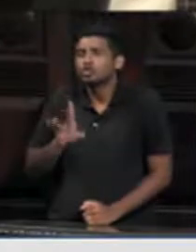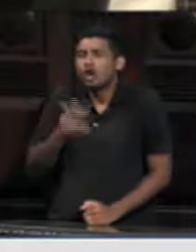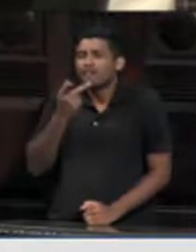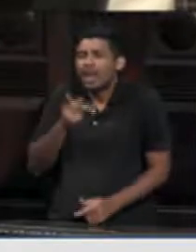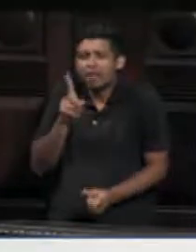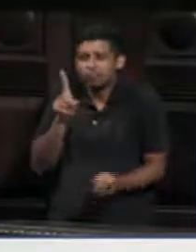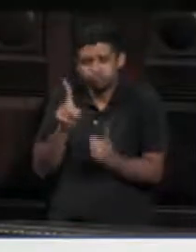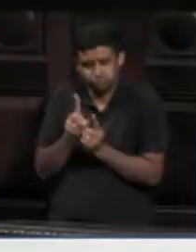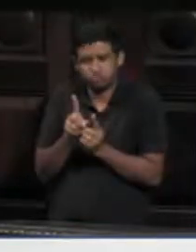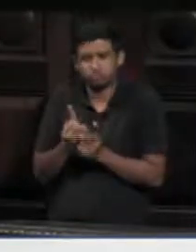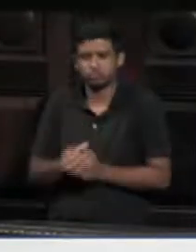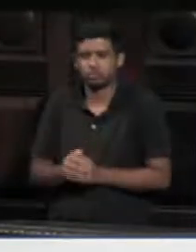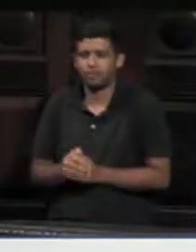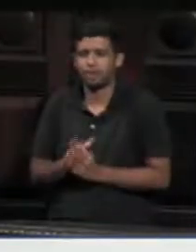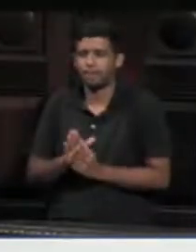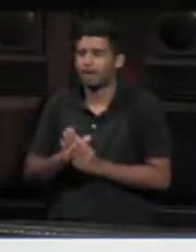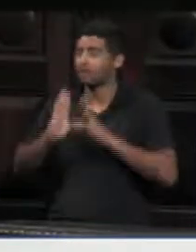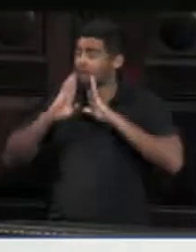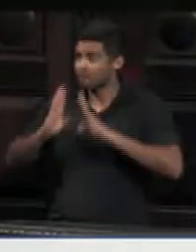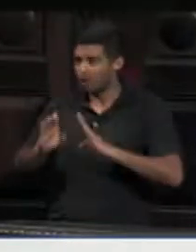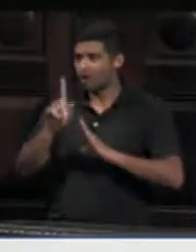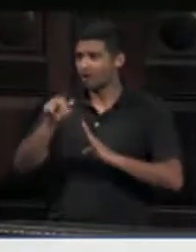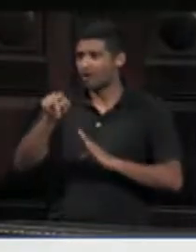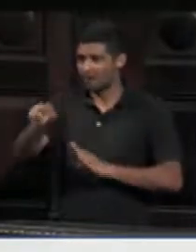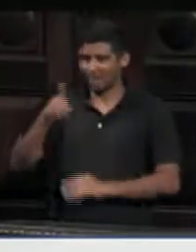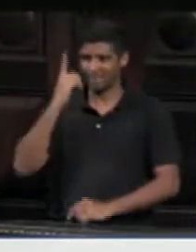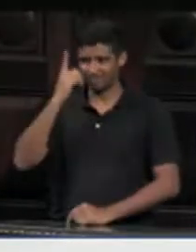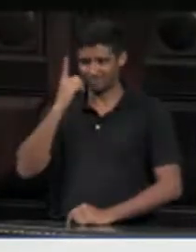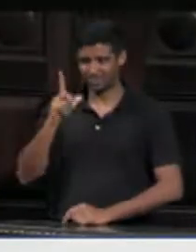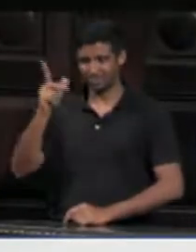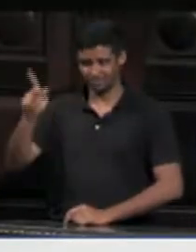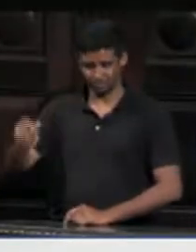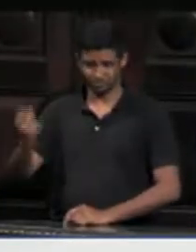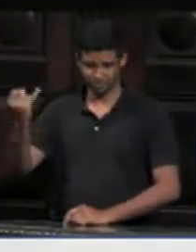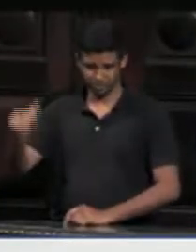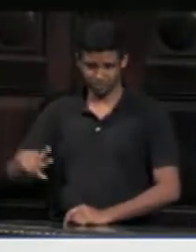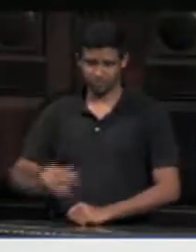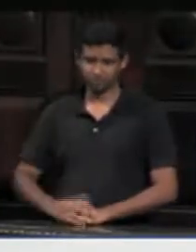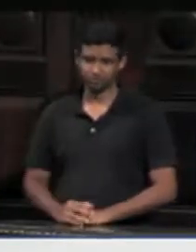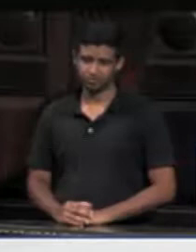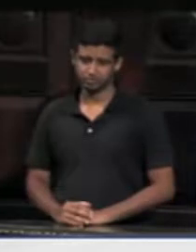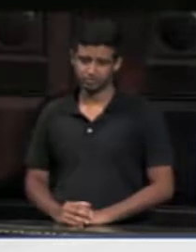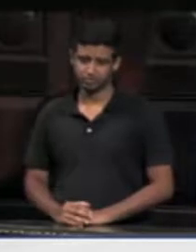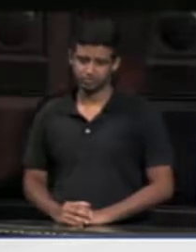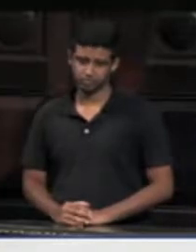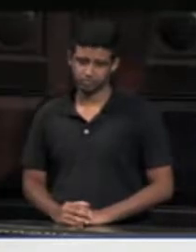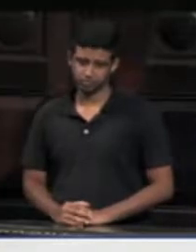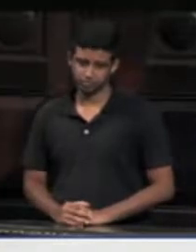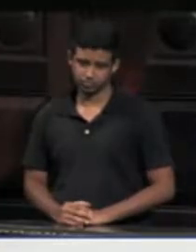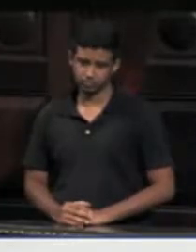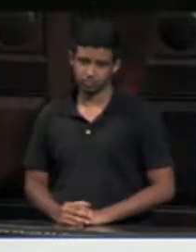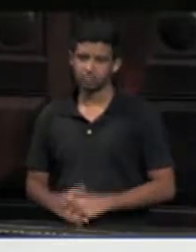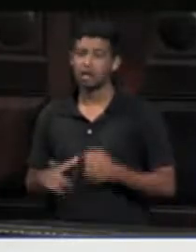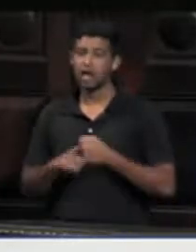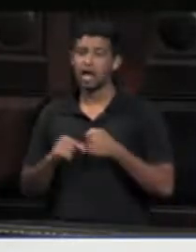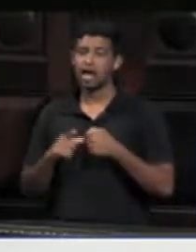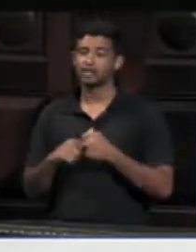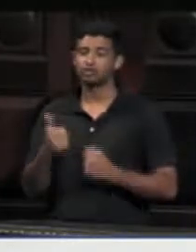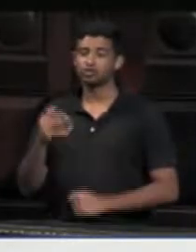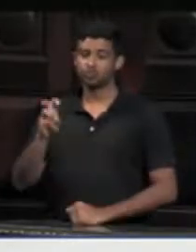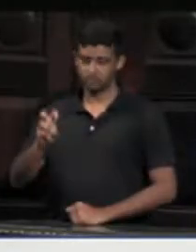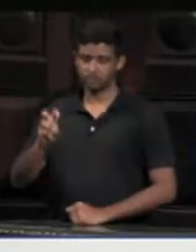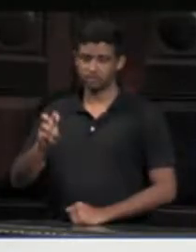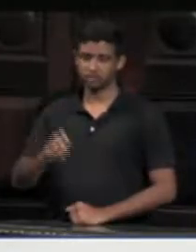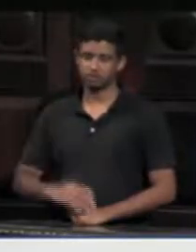breve, mas está diretamente ligada ao que disse agora a deputada enfermeira Rejane, porque, se Vossa Excelência permitir, o artigo 15 do